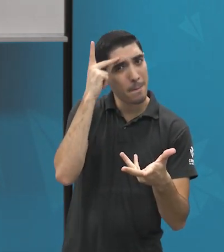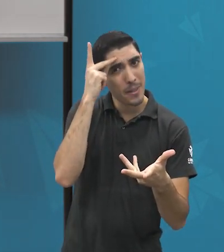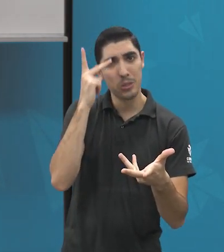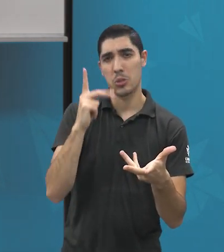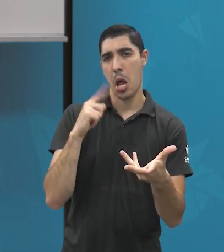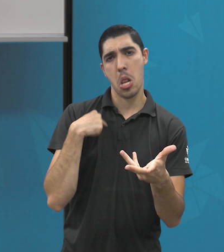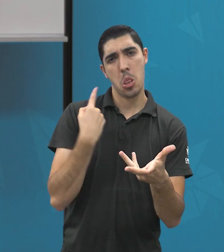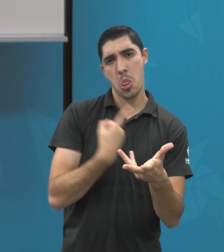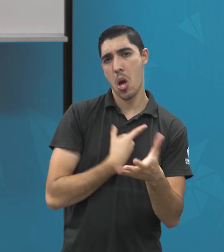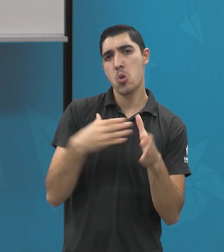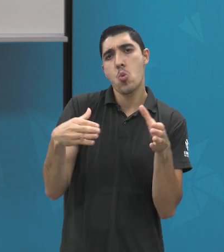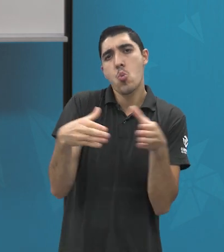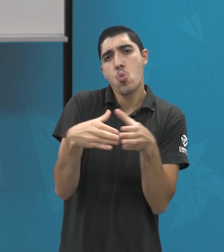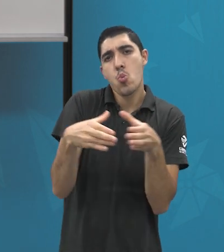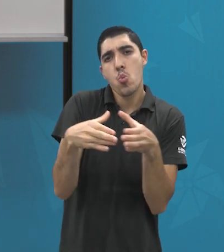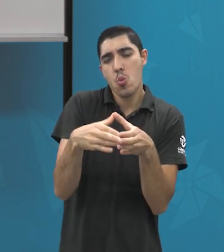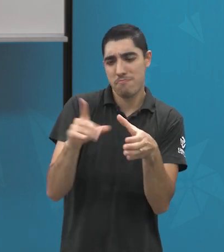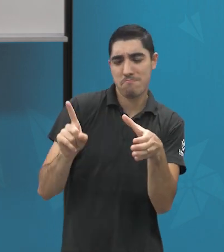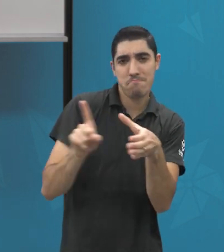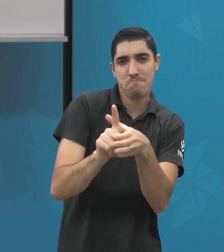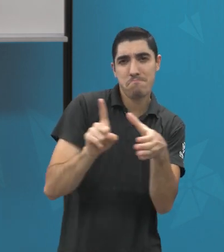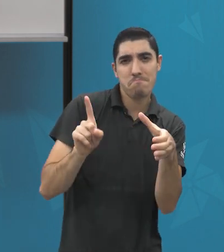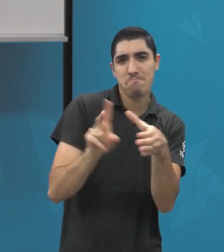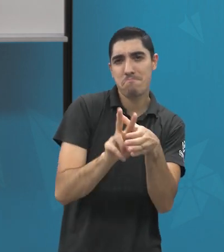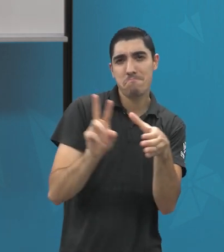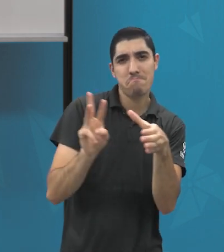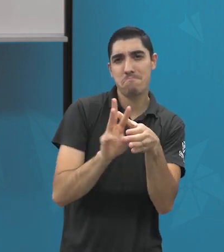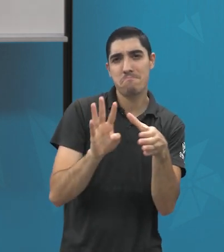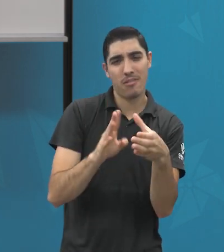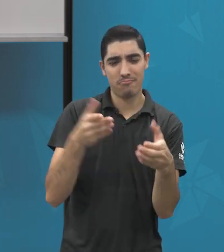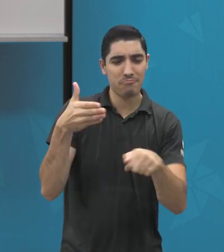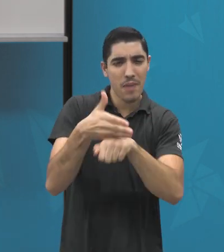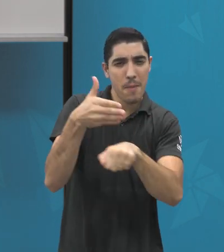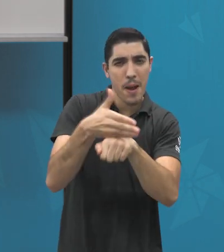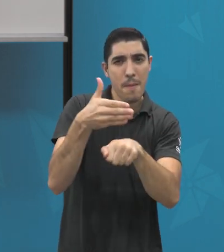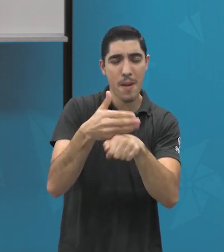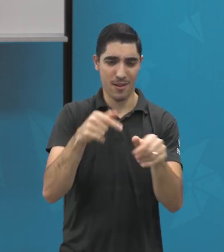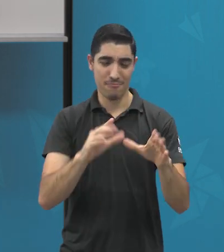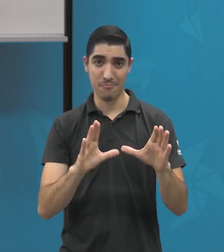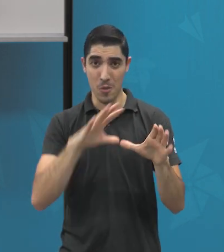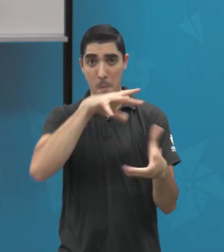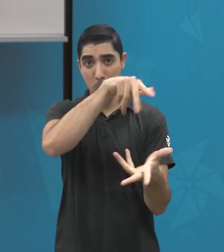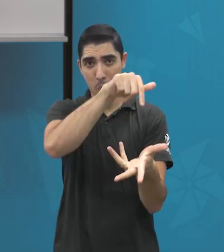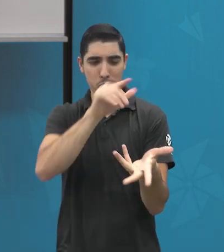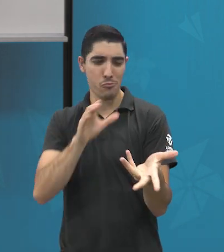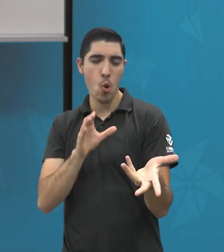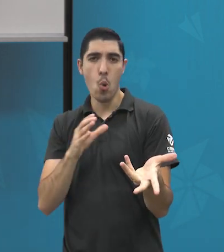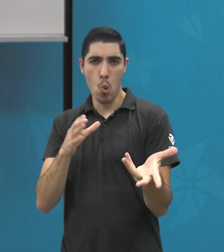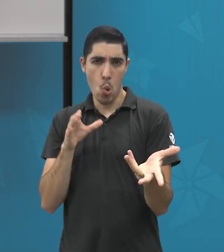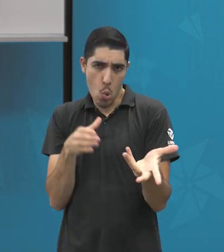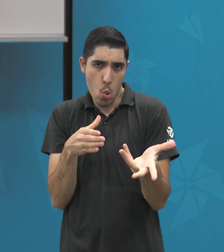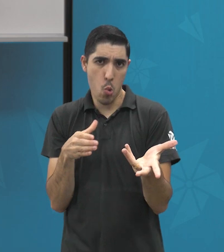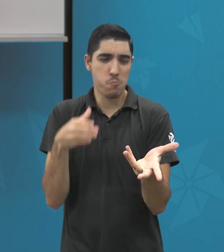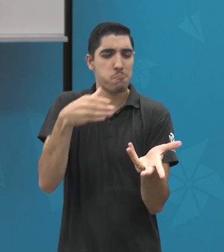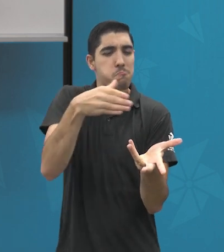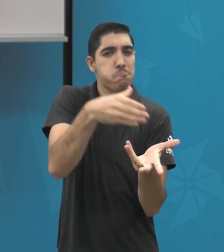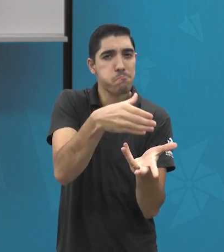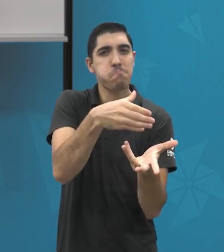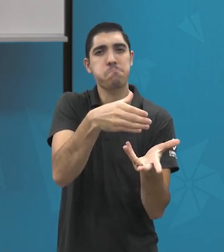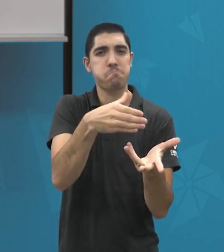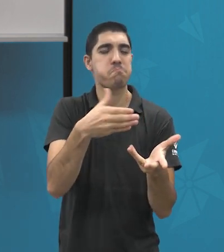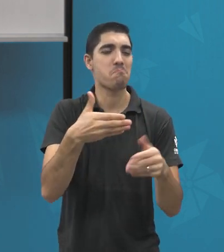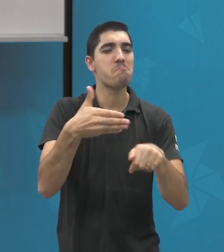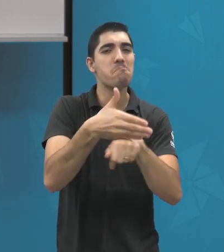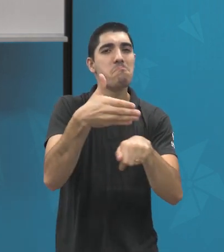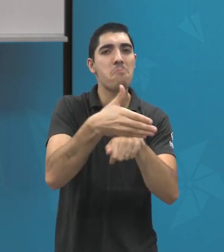grupos dos quais nós participamos, por aquilo que nos afeta positivamente. Portanto,